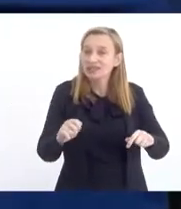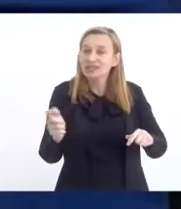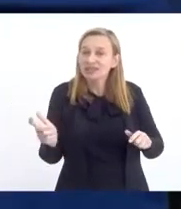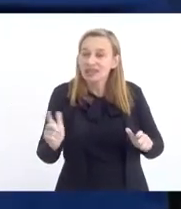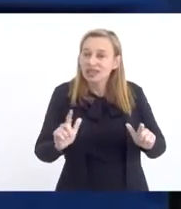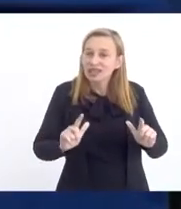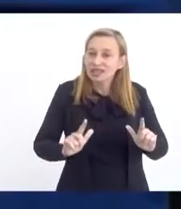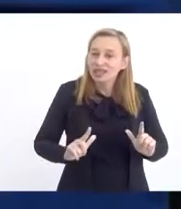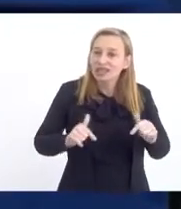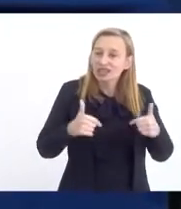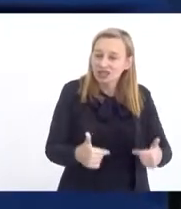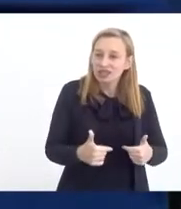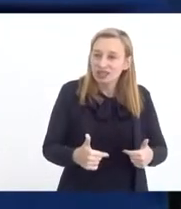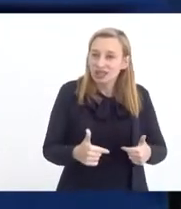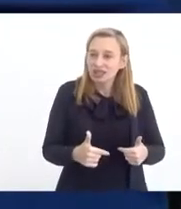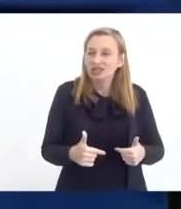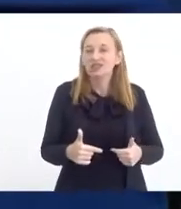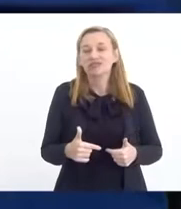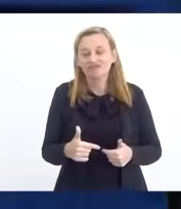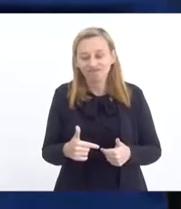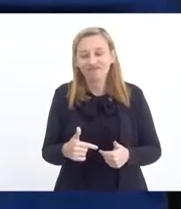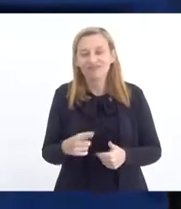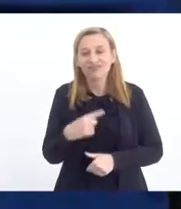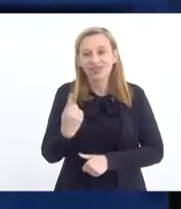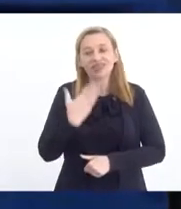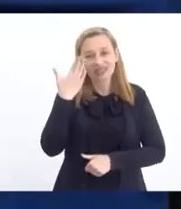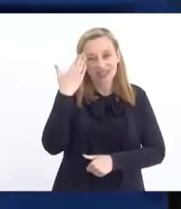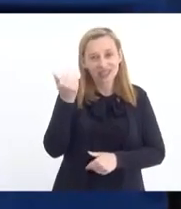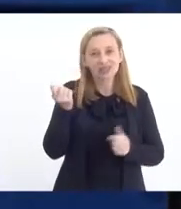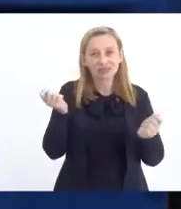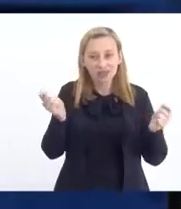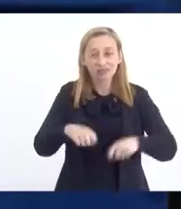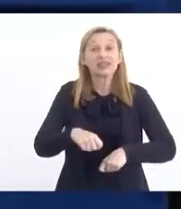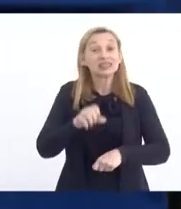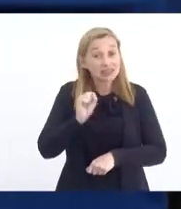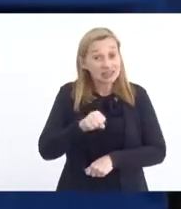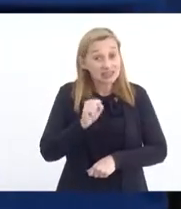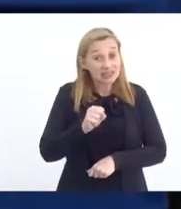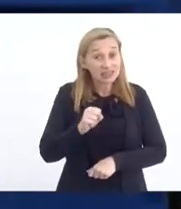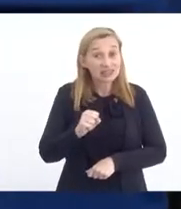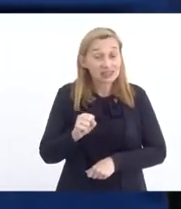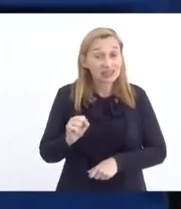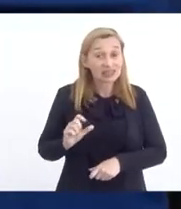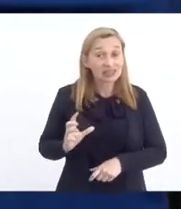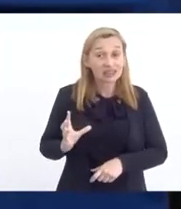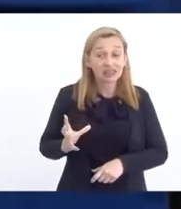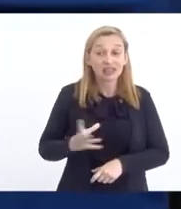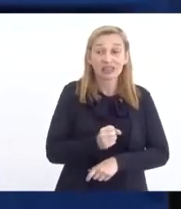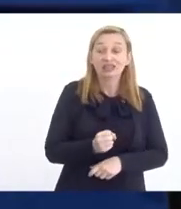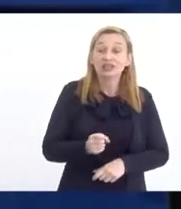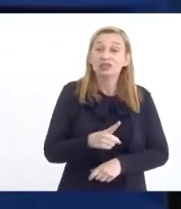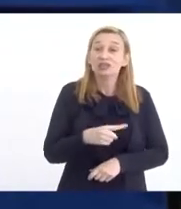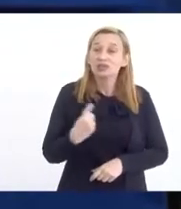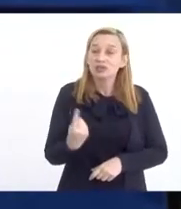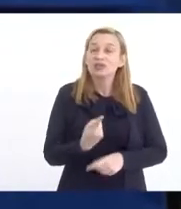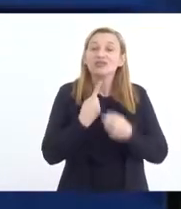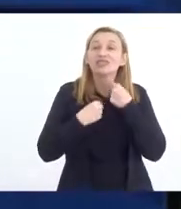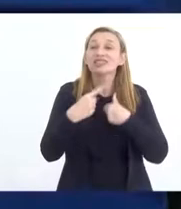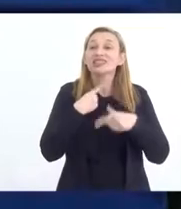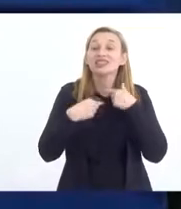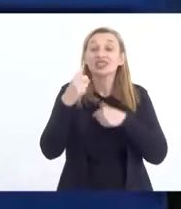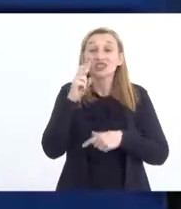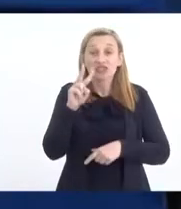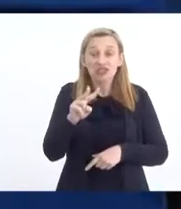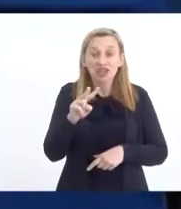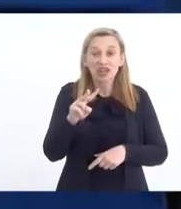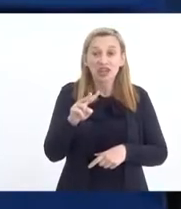habilidade, potencial que a gente sabe que tem. Todos nós aqui somos capacitados, todos nós aqui temos habilidades, todos nós aqui temos o desejo de ver o